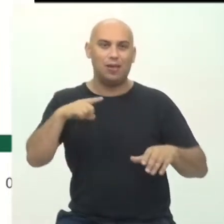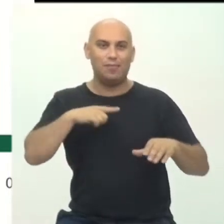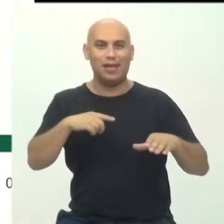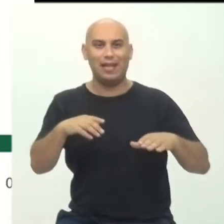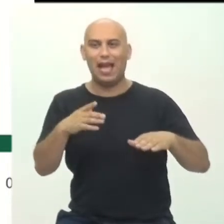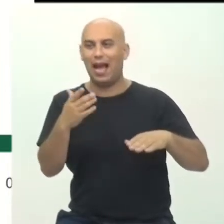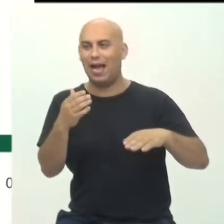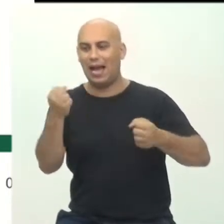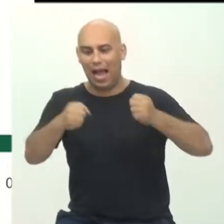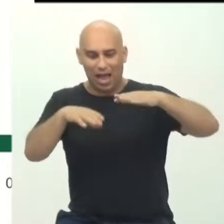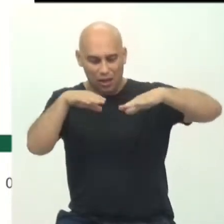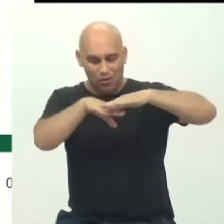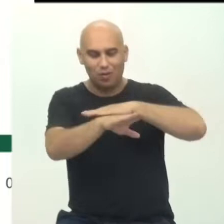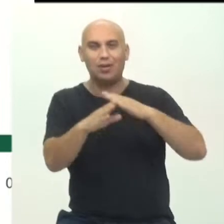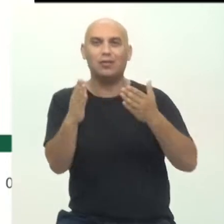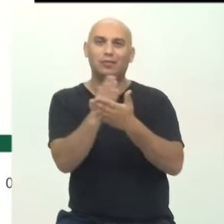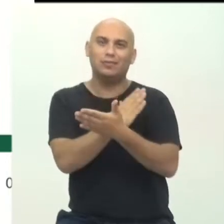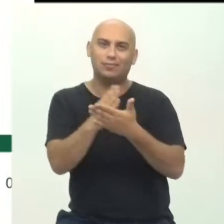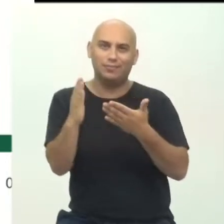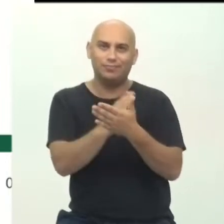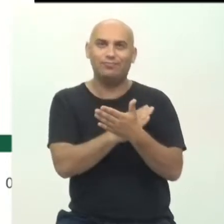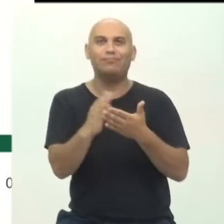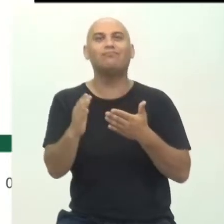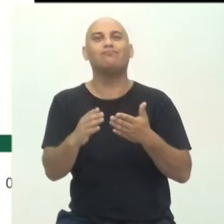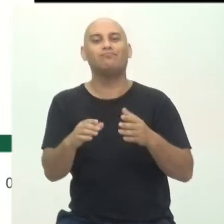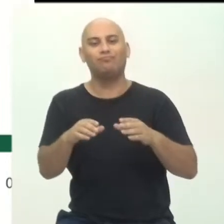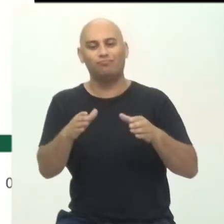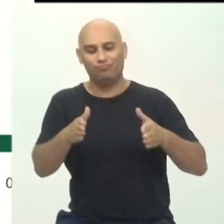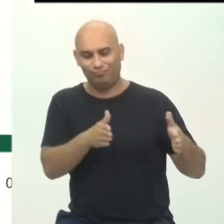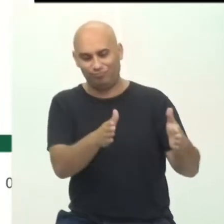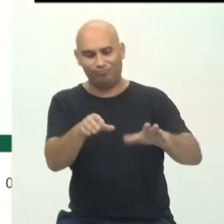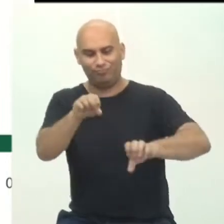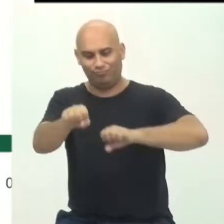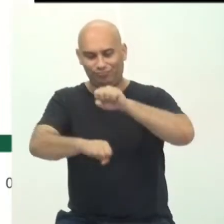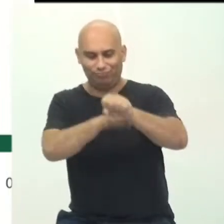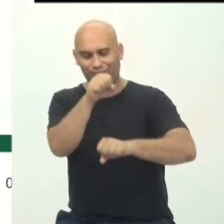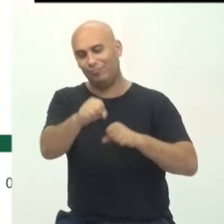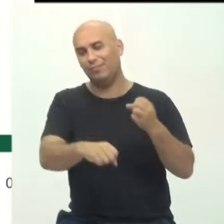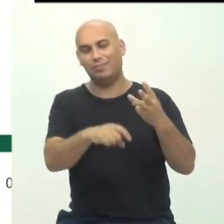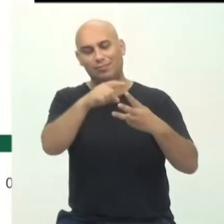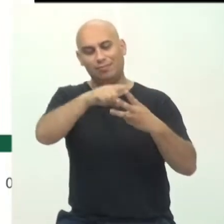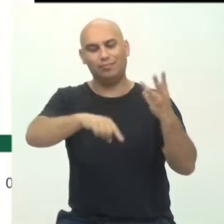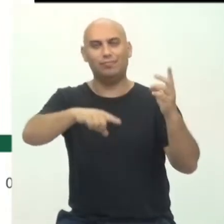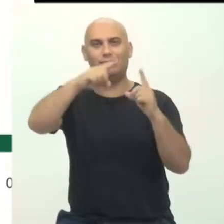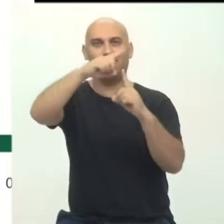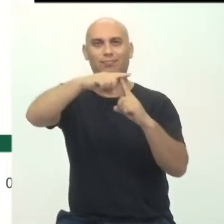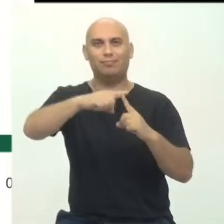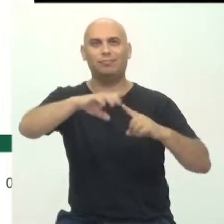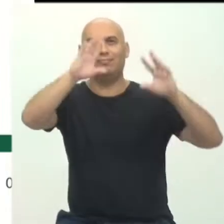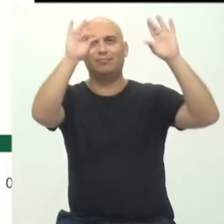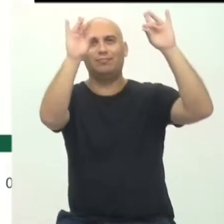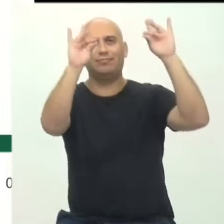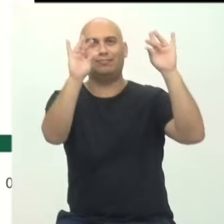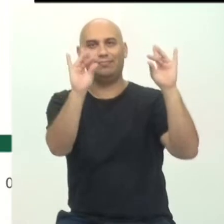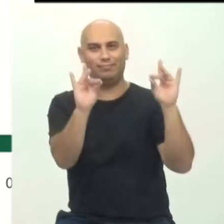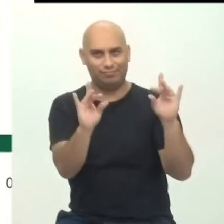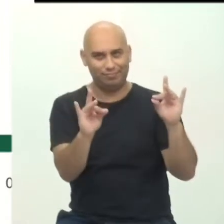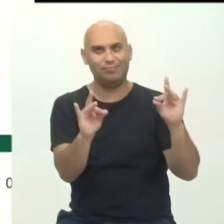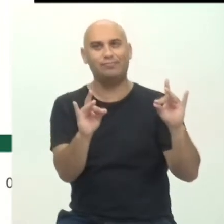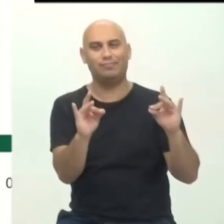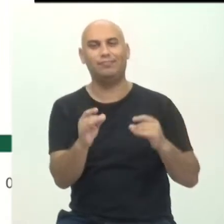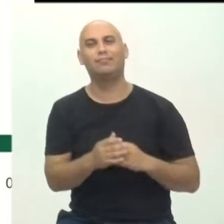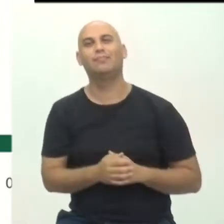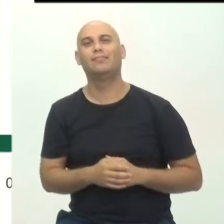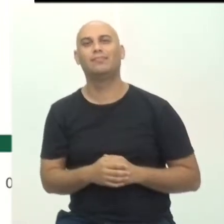outros trechos foi possível fazer ciclovia de 3 tipos, que aí eu vou detalhar ao longo um pouco mais à frente. Então,